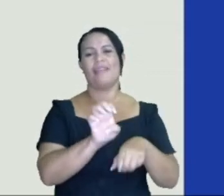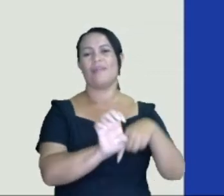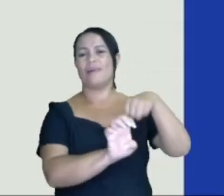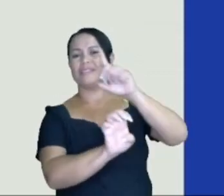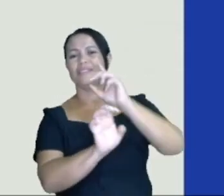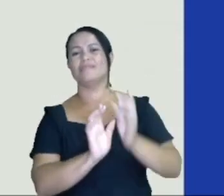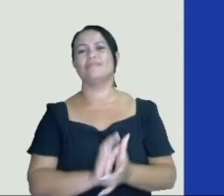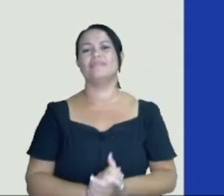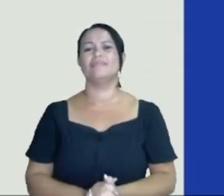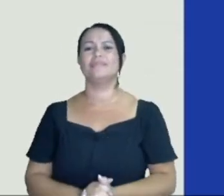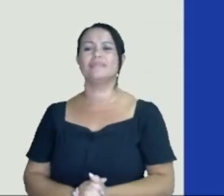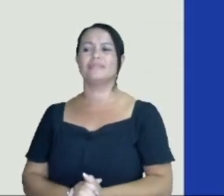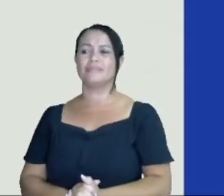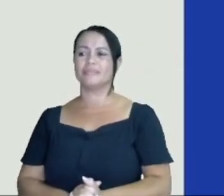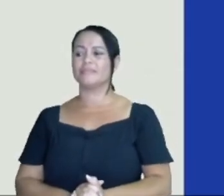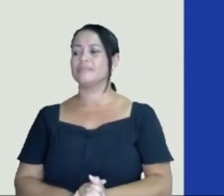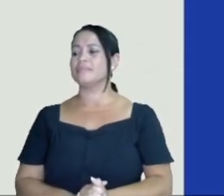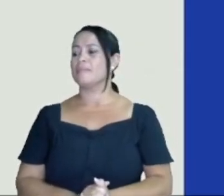acentua.